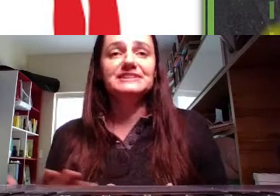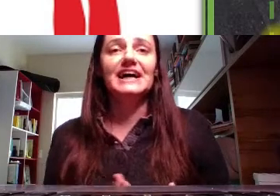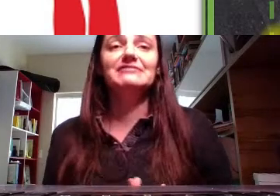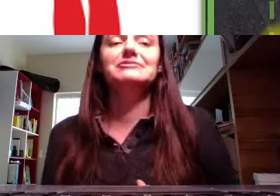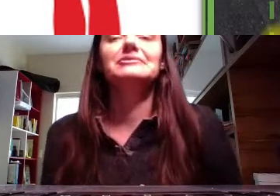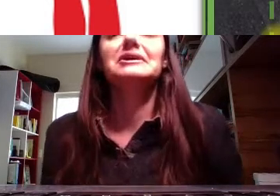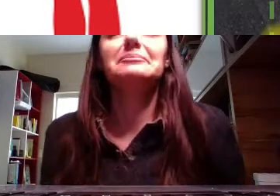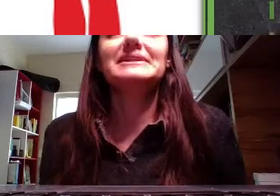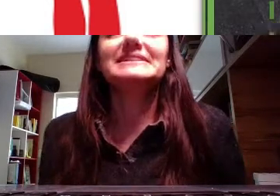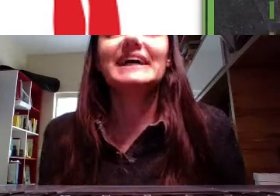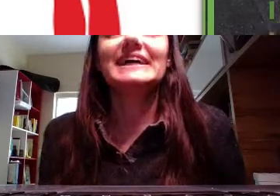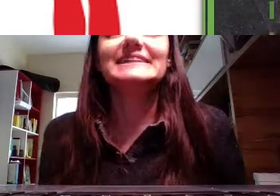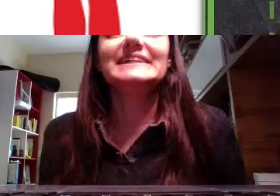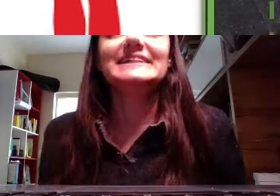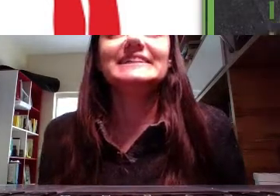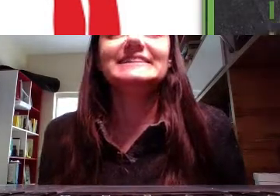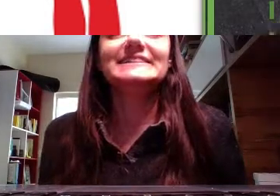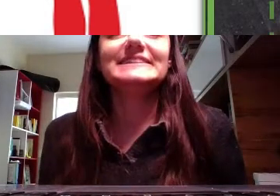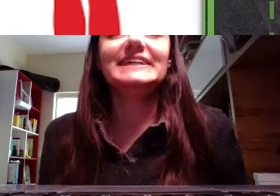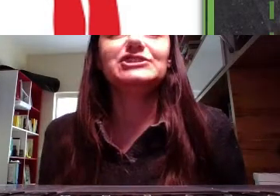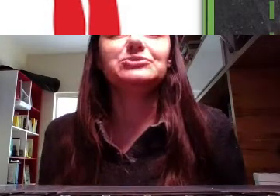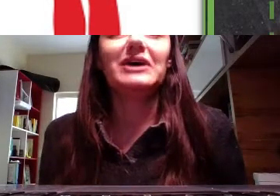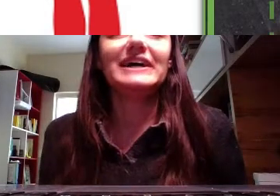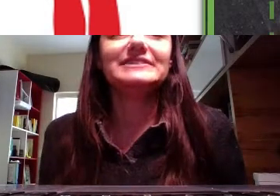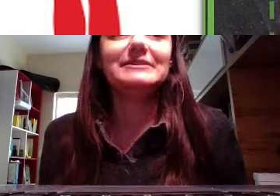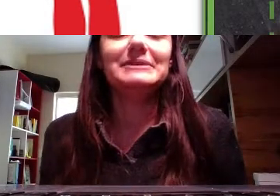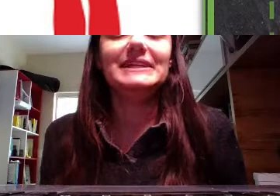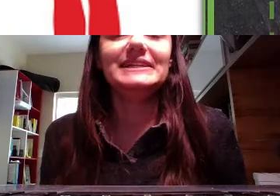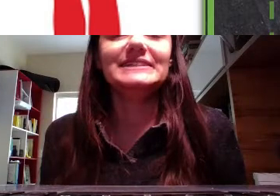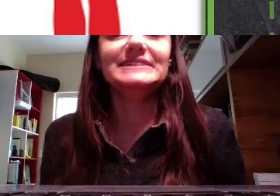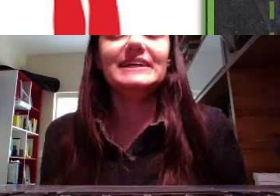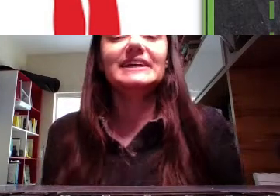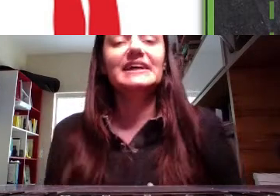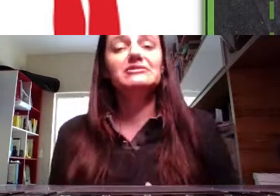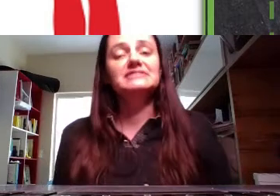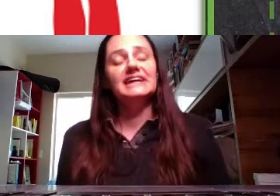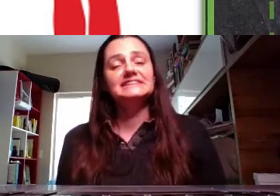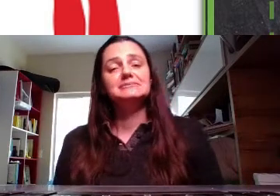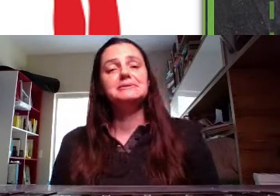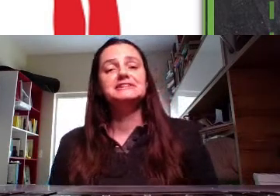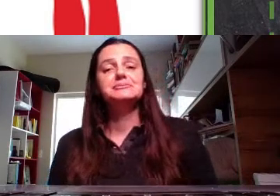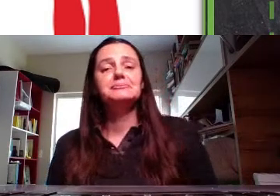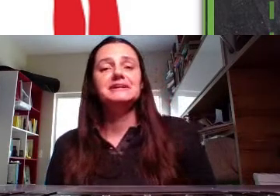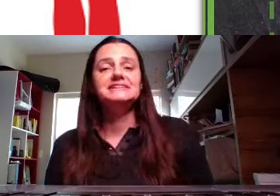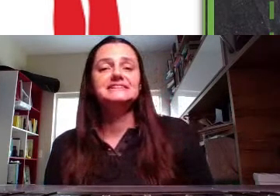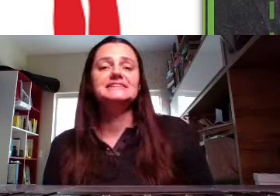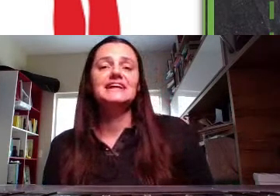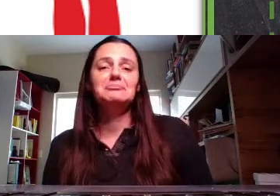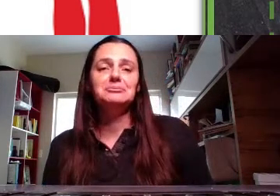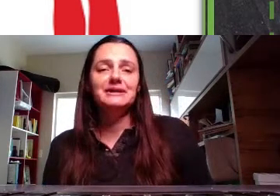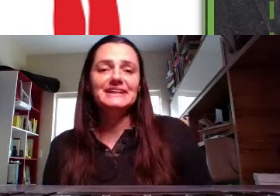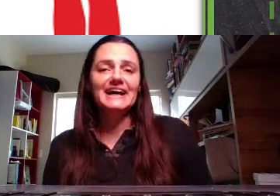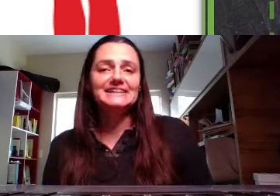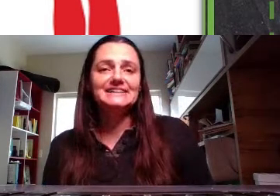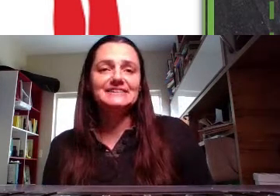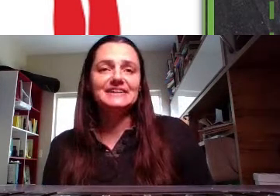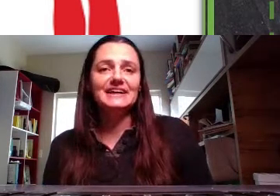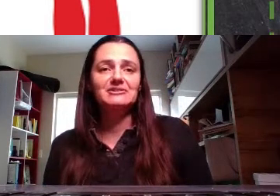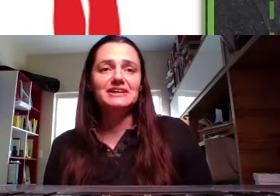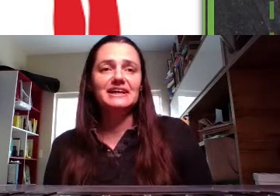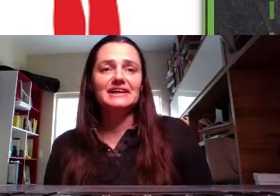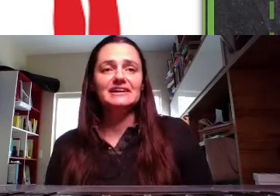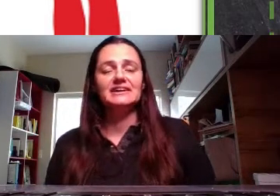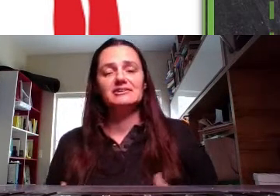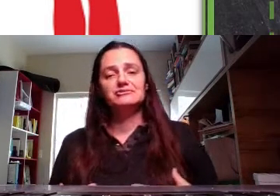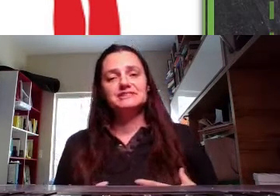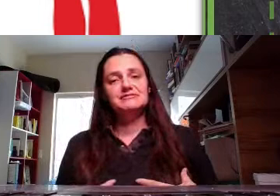ele o responsável pelas características sexuais femininas que acontece principalmente na puberdade,